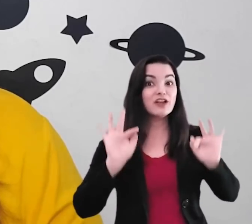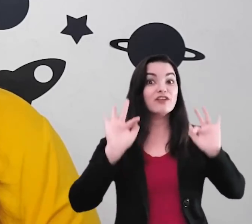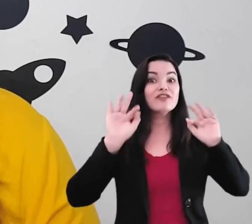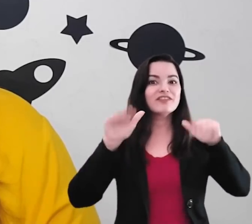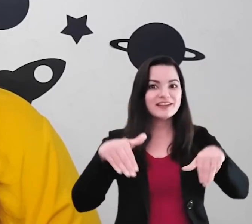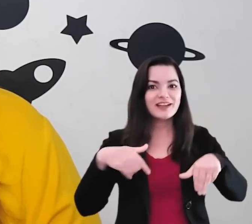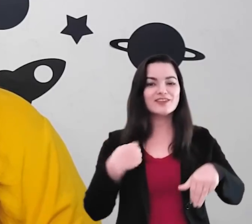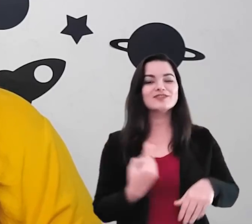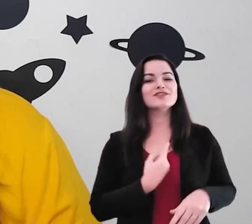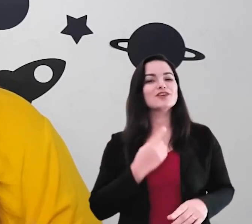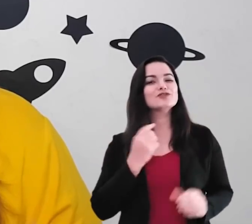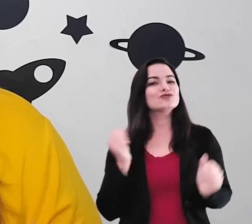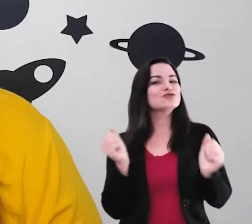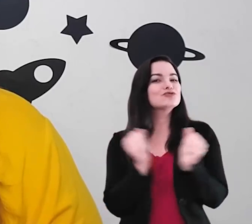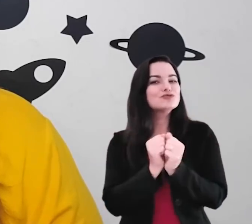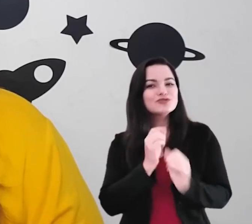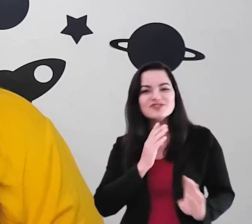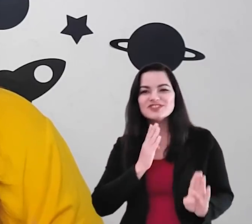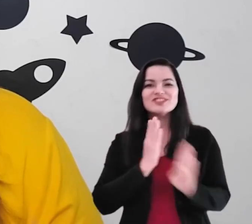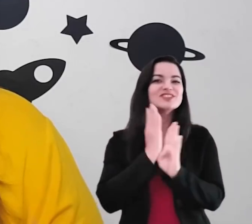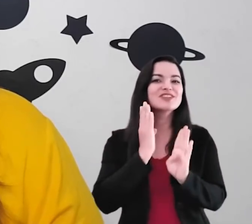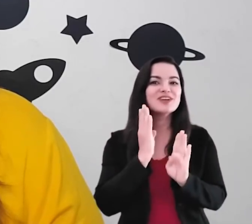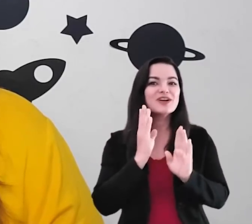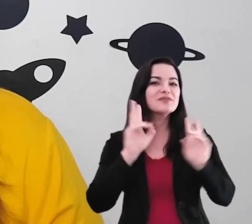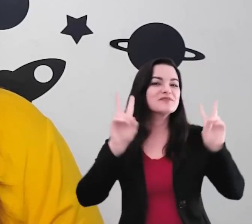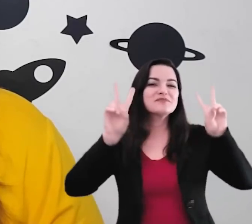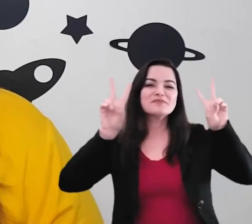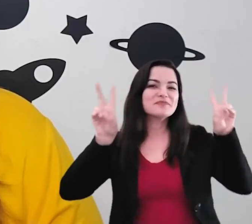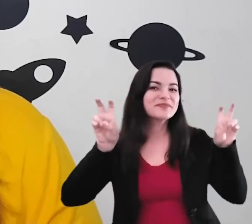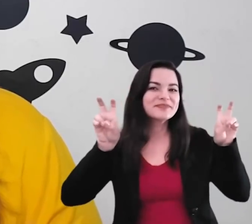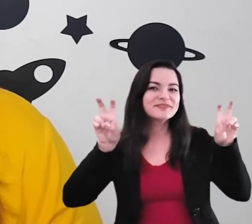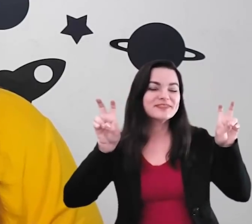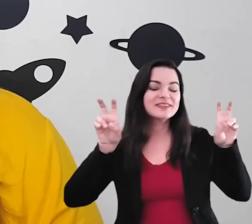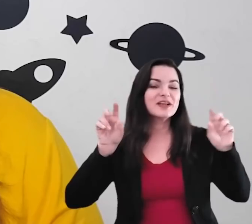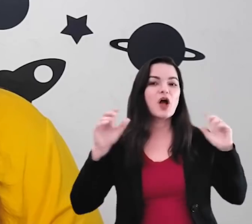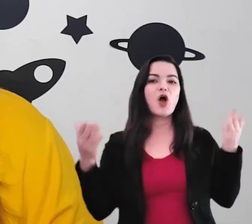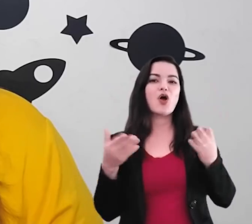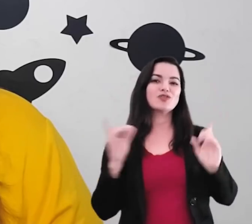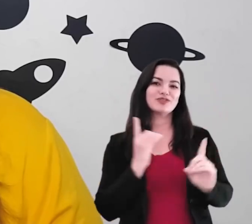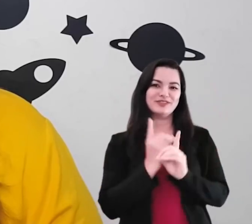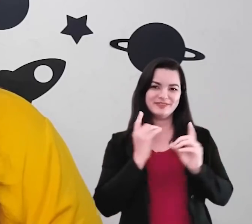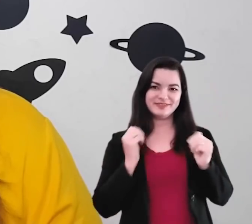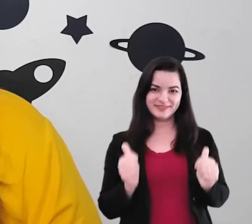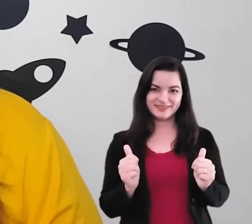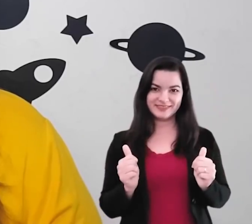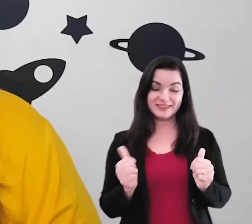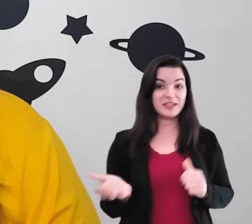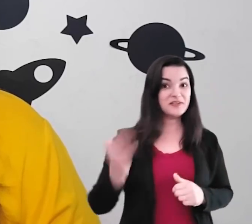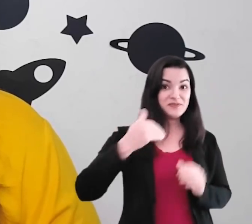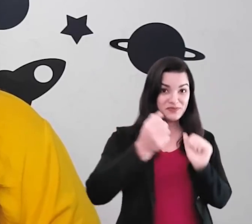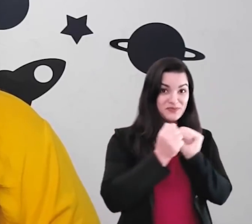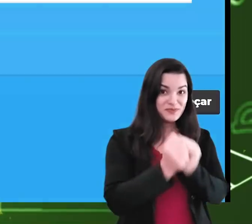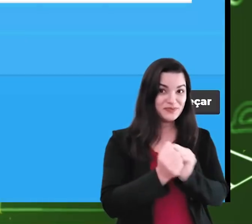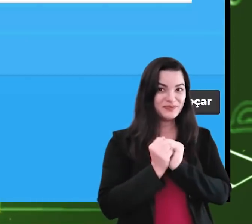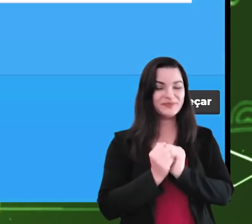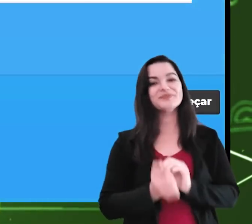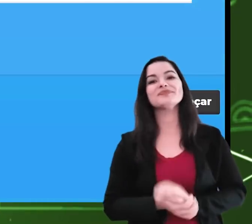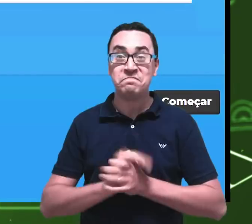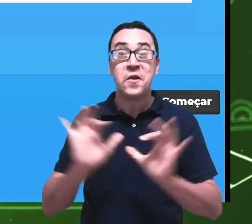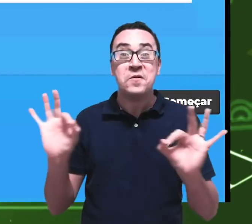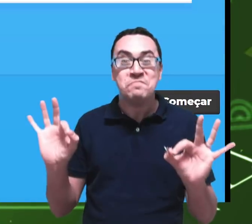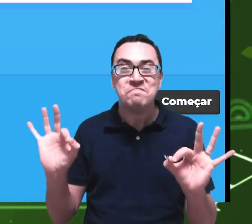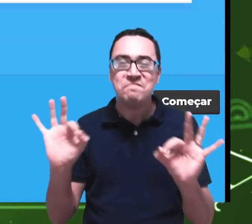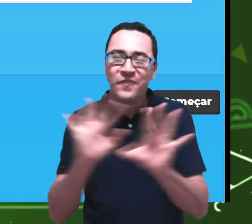nós descobriremos o assunto que será abordado no nosso encontro de hoje. Então vem comigo.